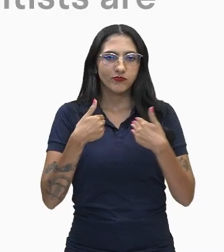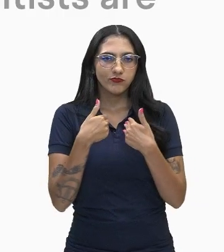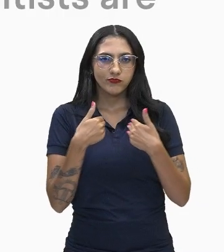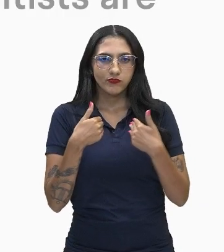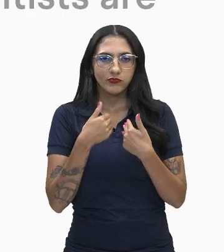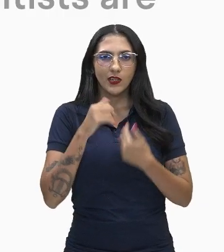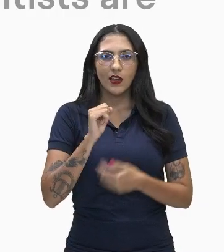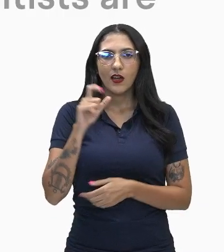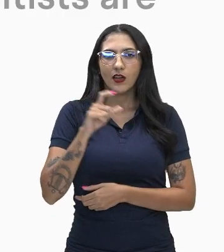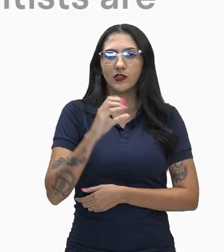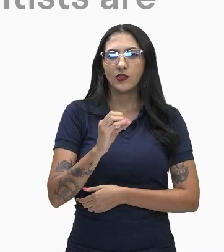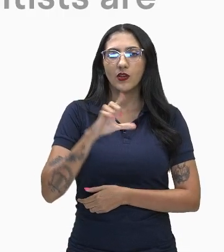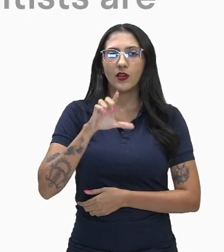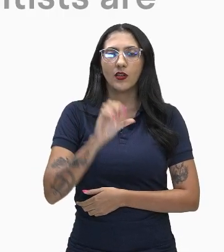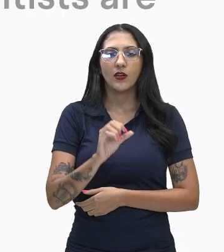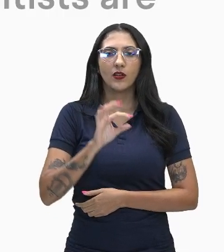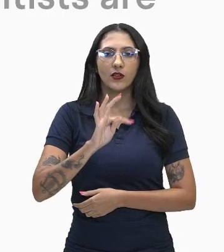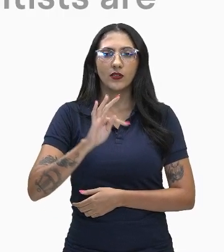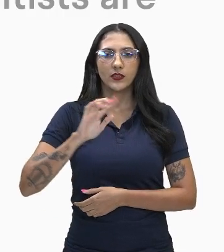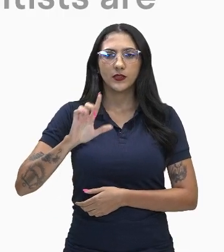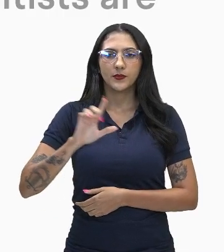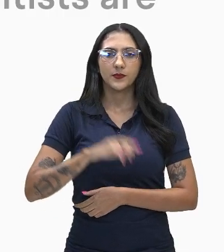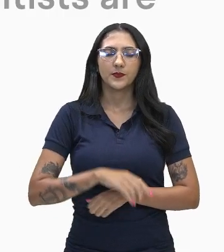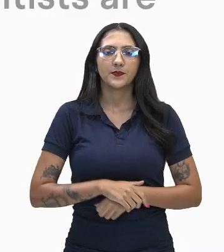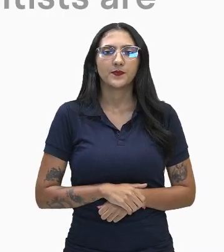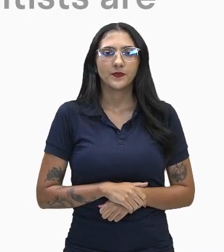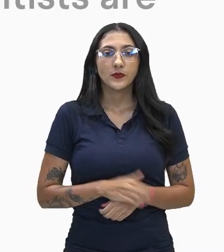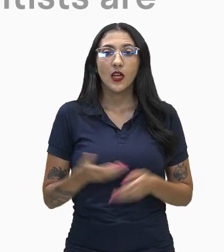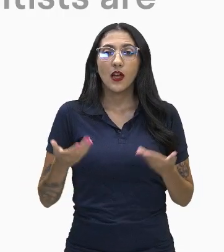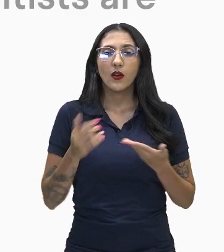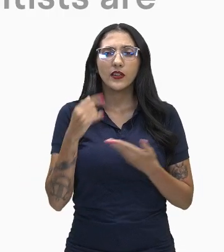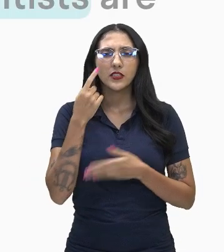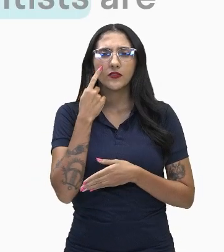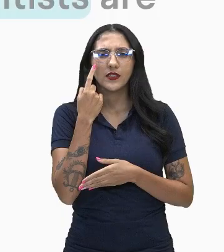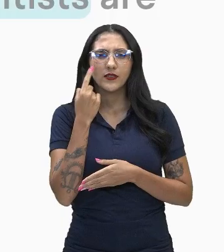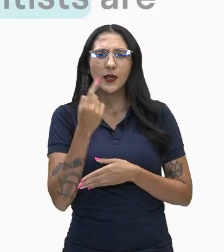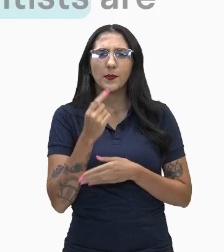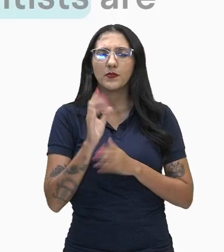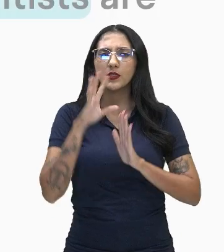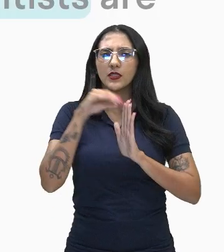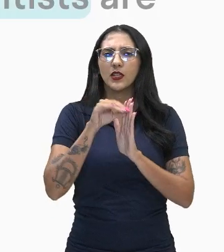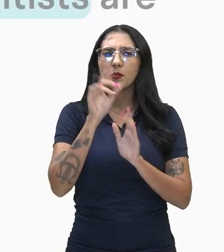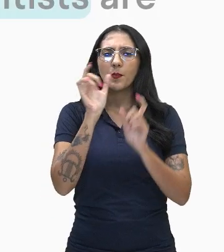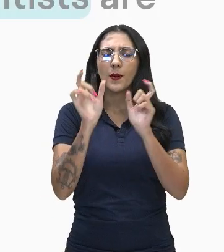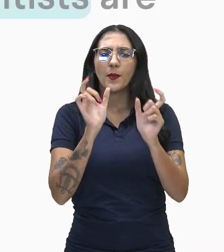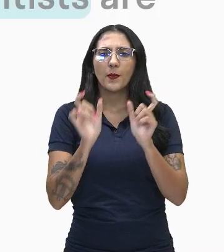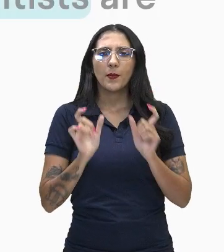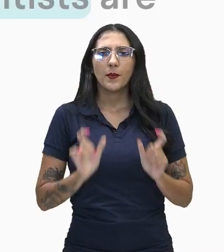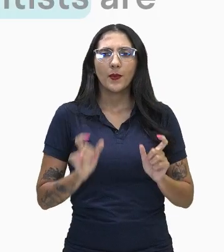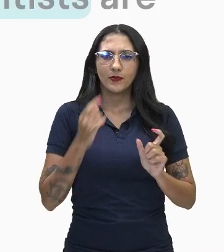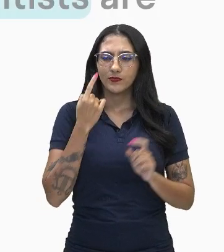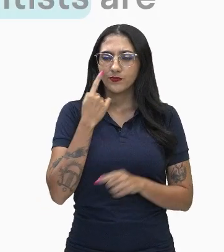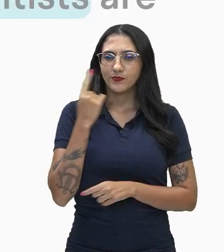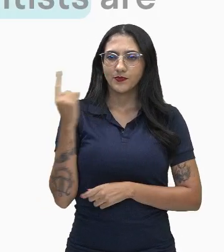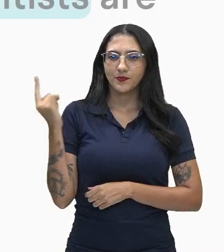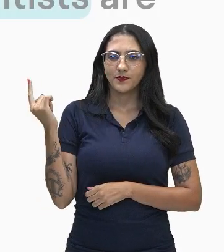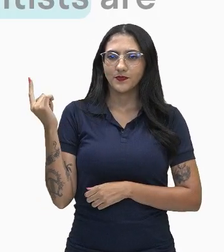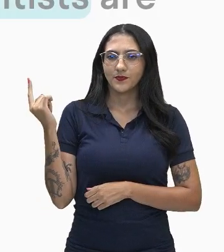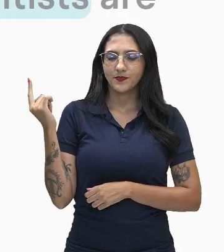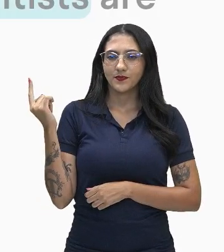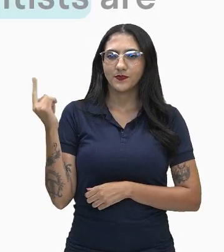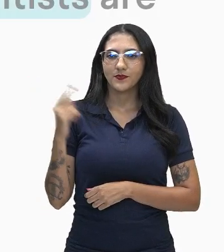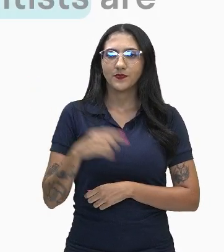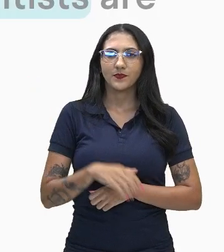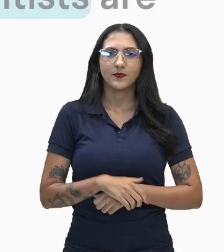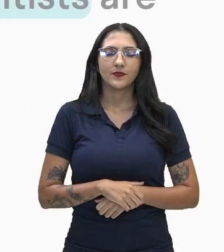regenerator. Vamos ver aqui nesse texto as palavras cognatas. Deixa eu mostrar para vocês. Só